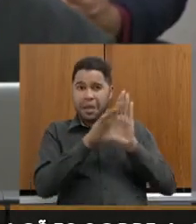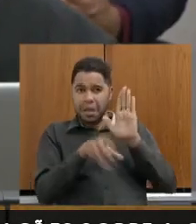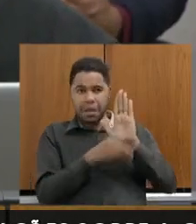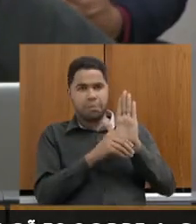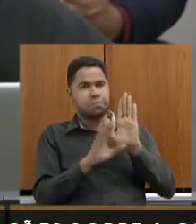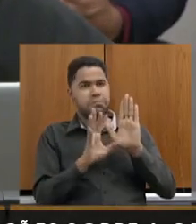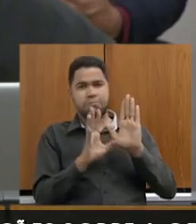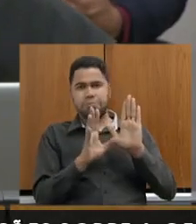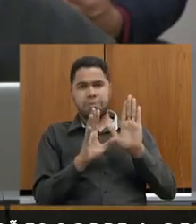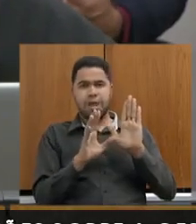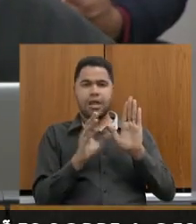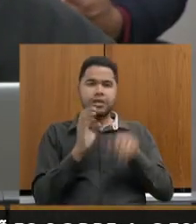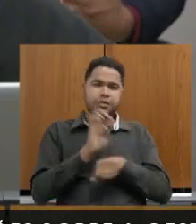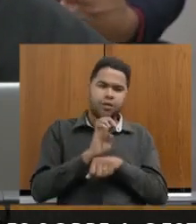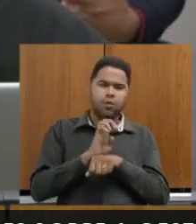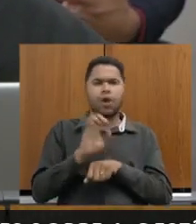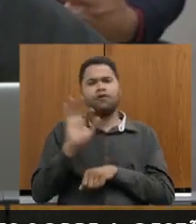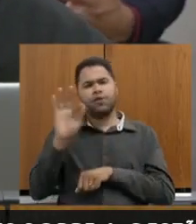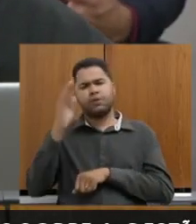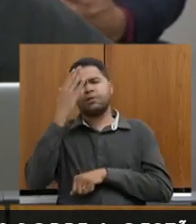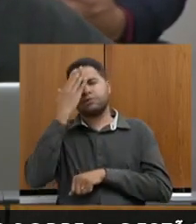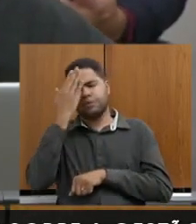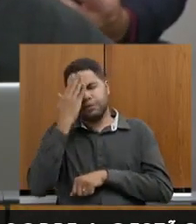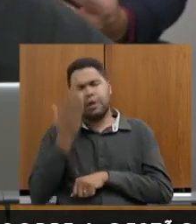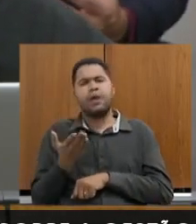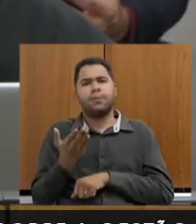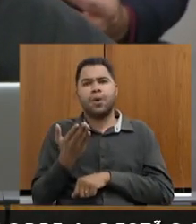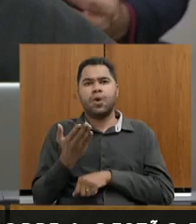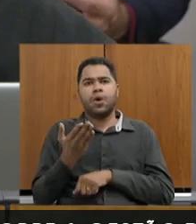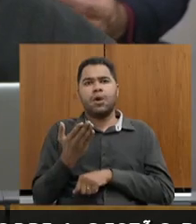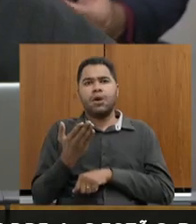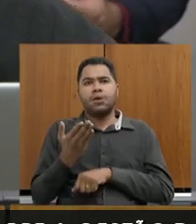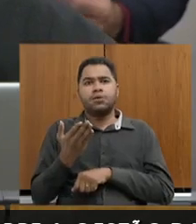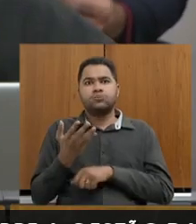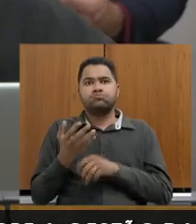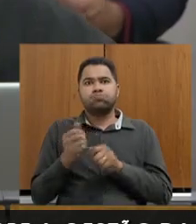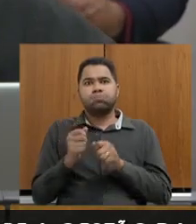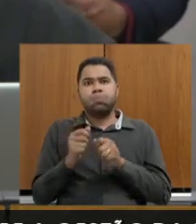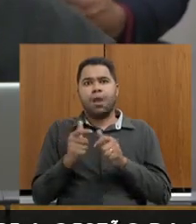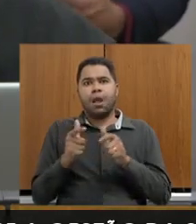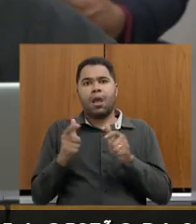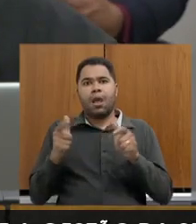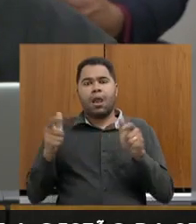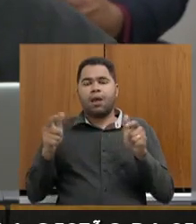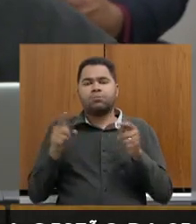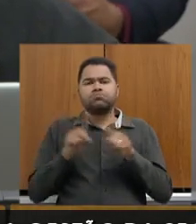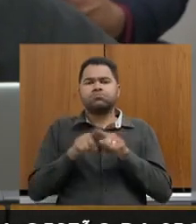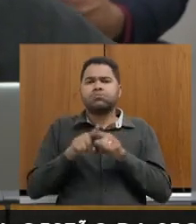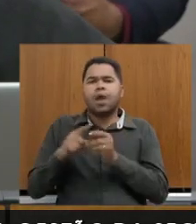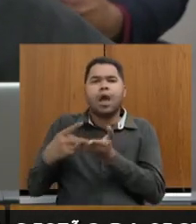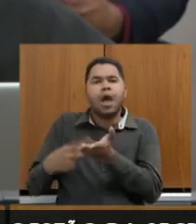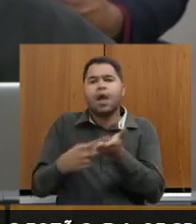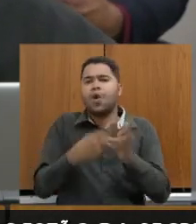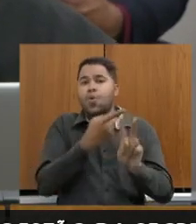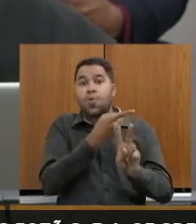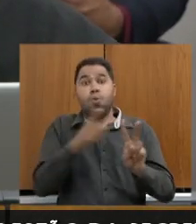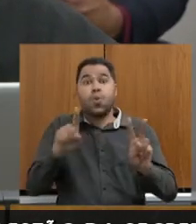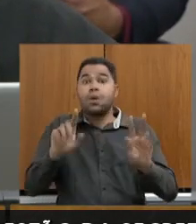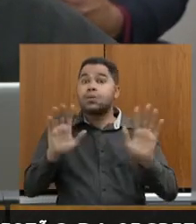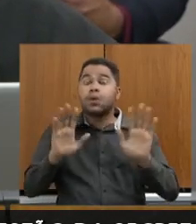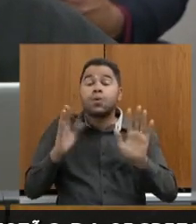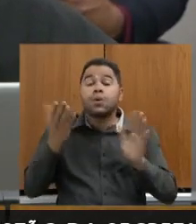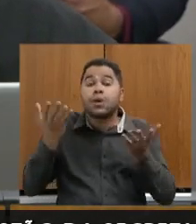estaduais e federais que a gente sabe que são volumes volto osos nem de acordo Davi Eu